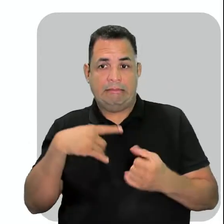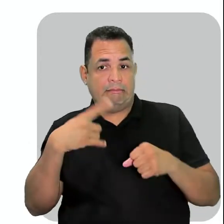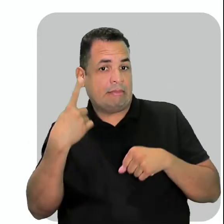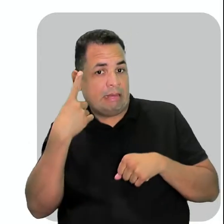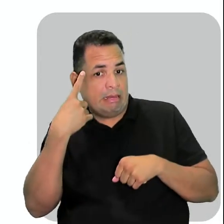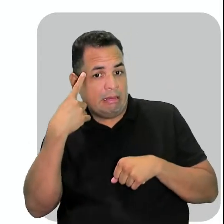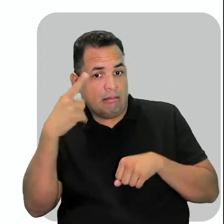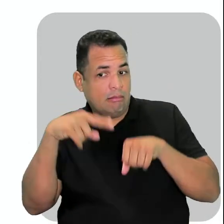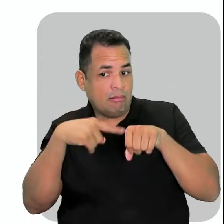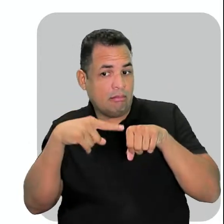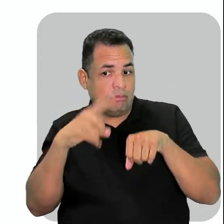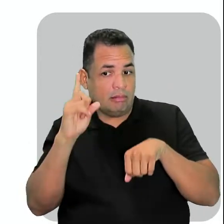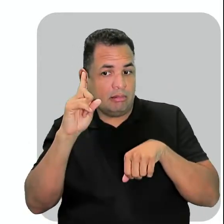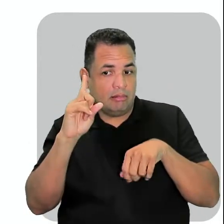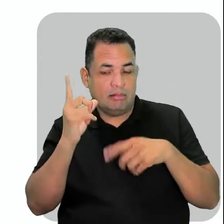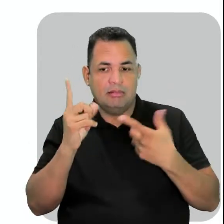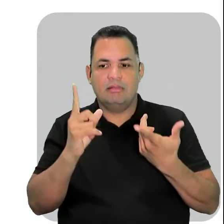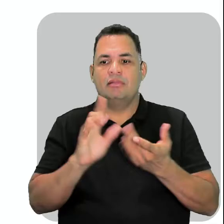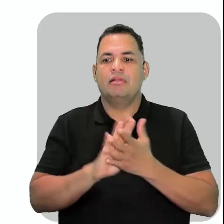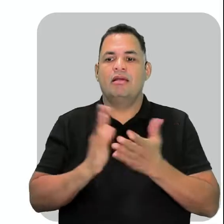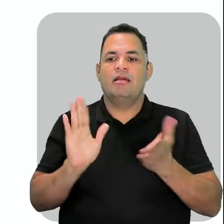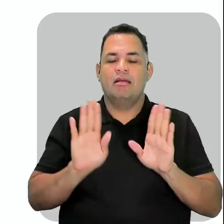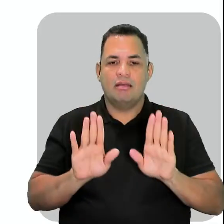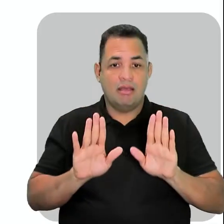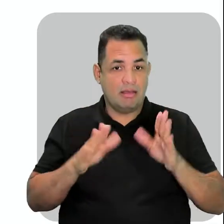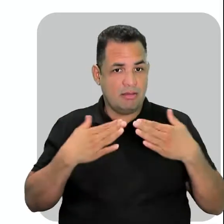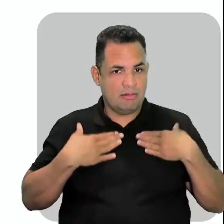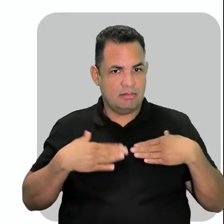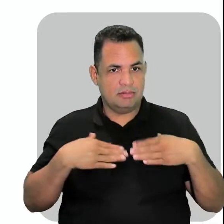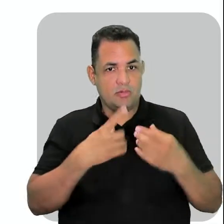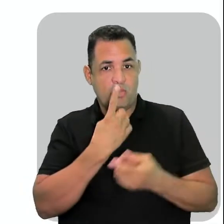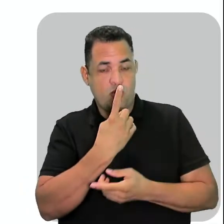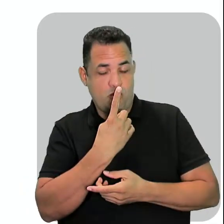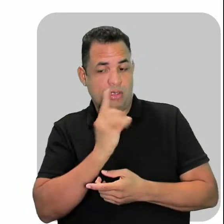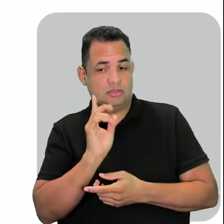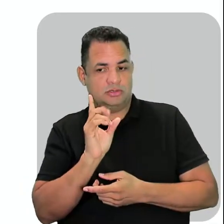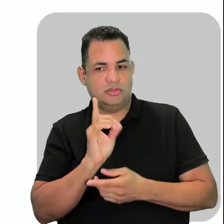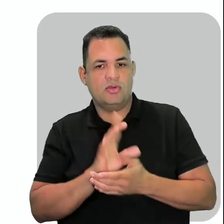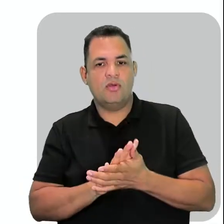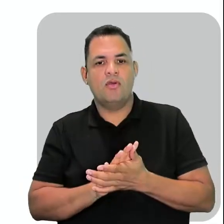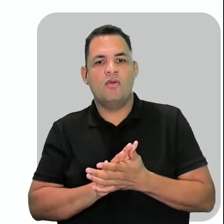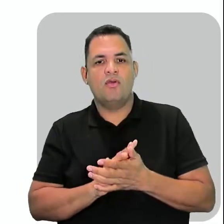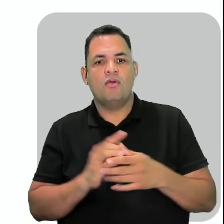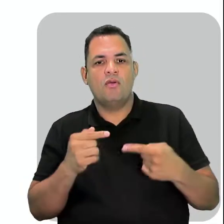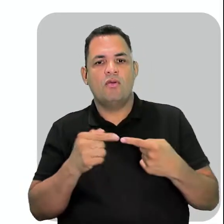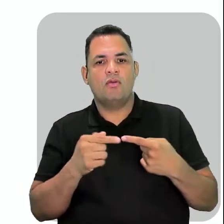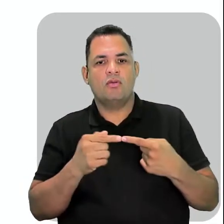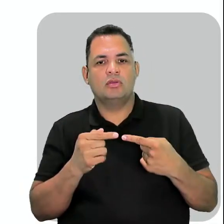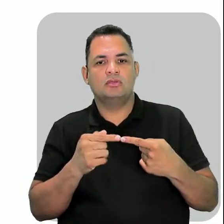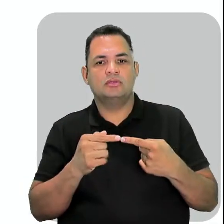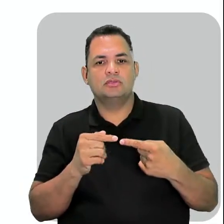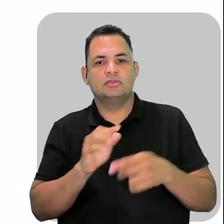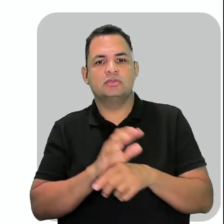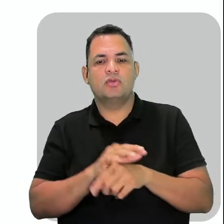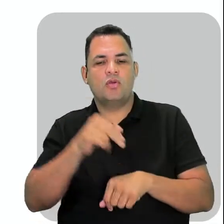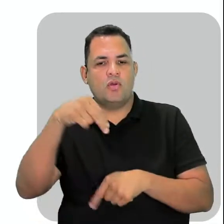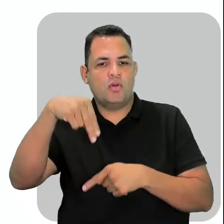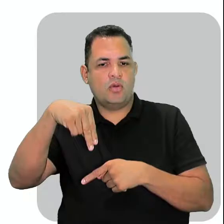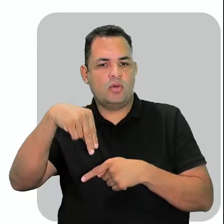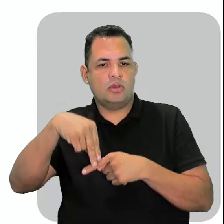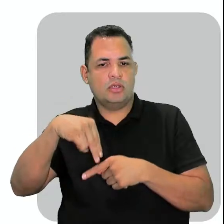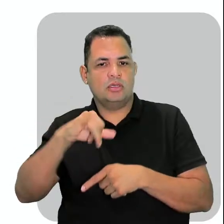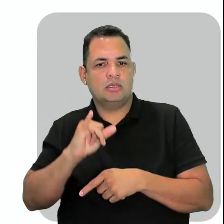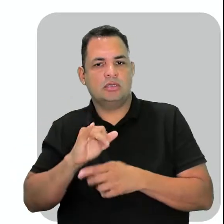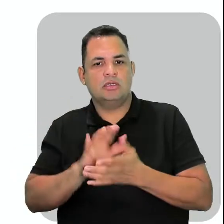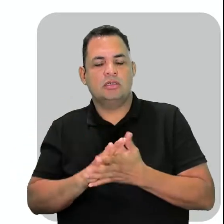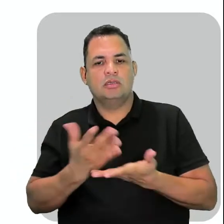fala monovalente, quer dizer que esse radical vai fazer apenas uma ligação com o nitrogênio, tá? Ele só